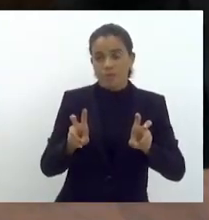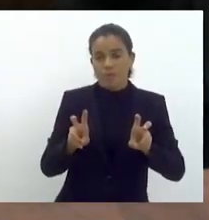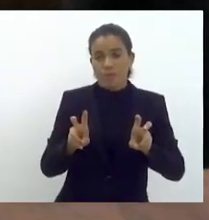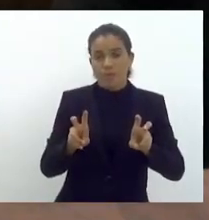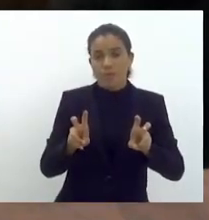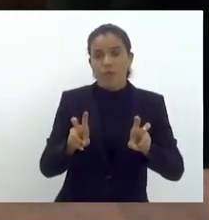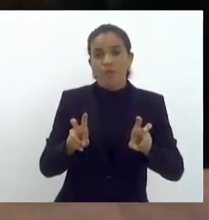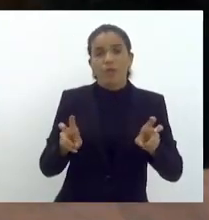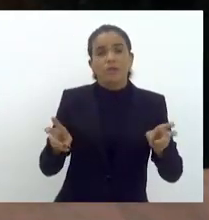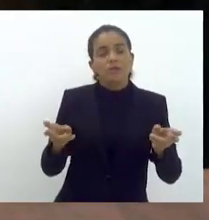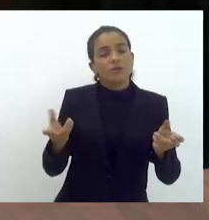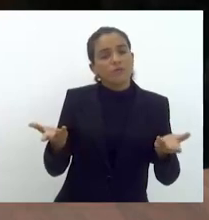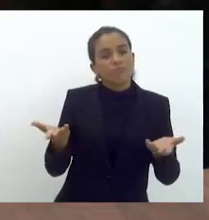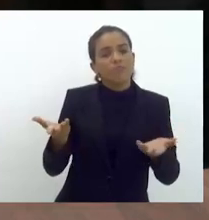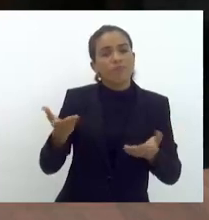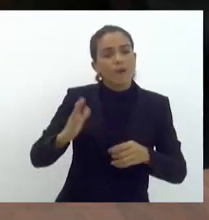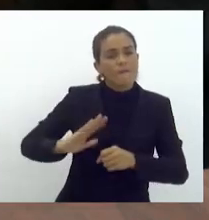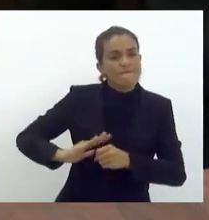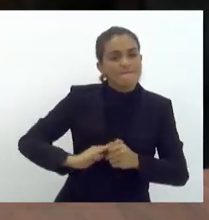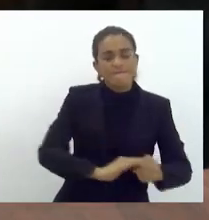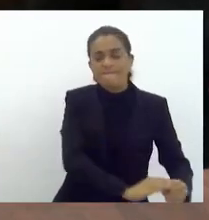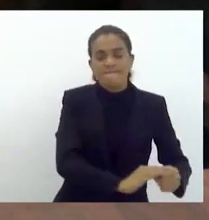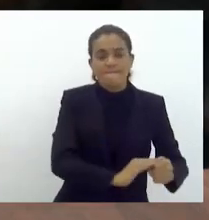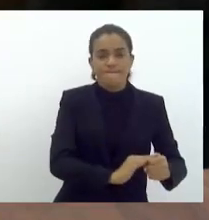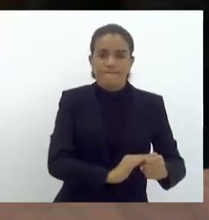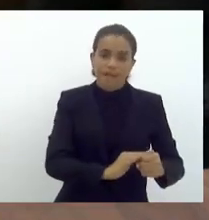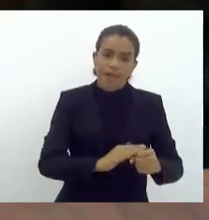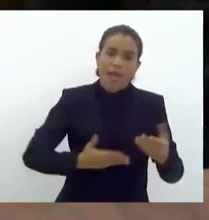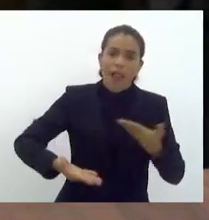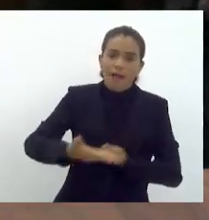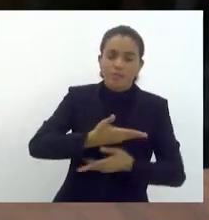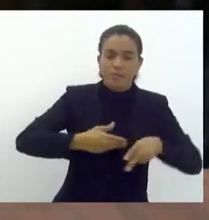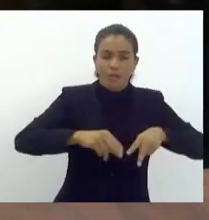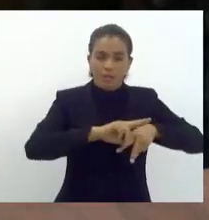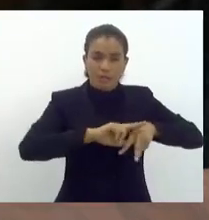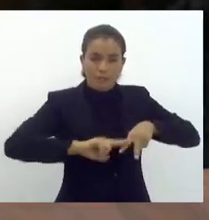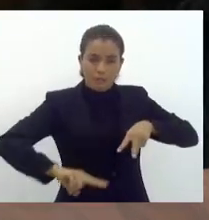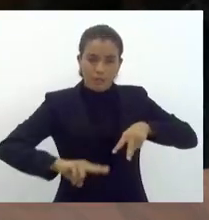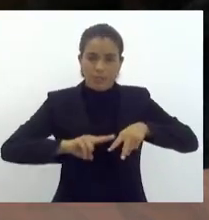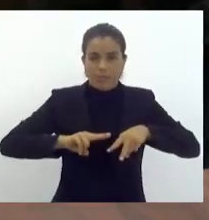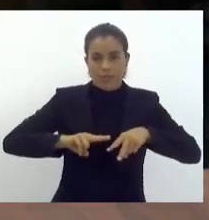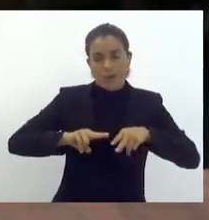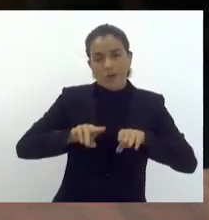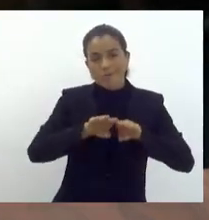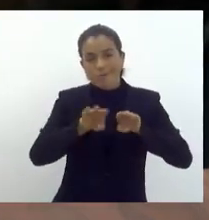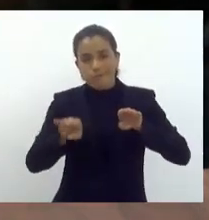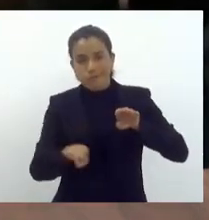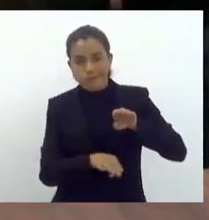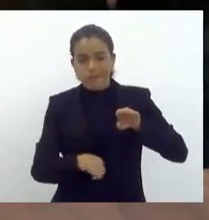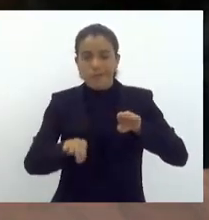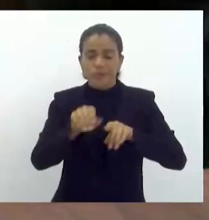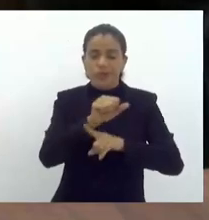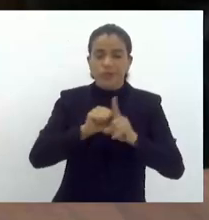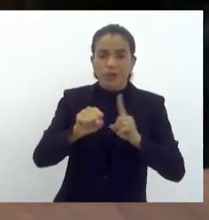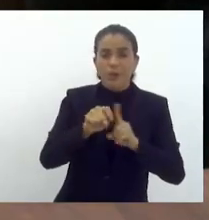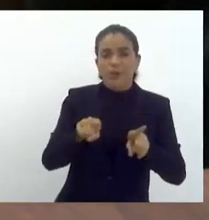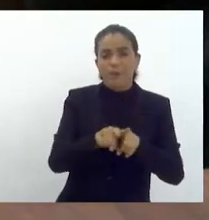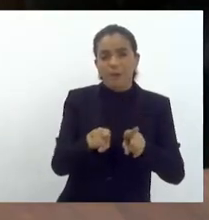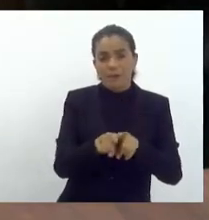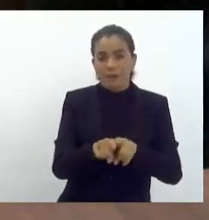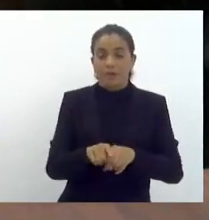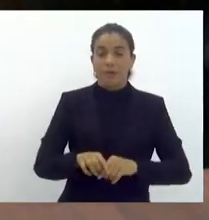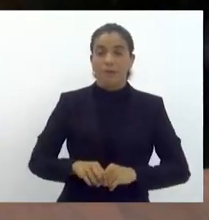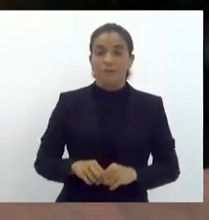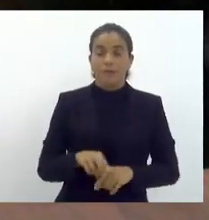de tantas opressões relacionadas às questões de gênero raça e classe no nosso Estado então apresentarei